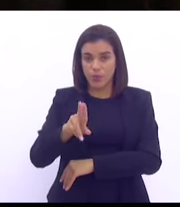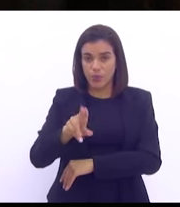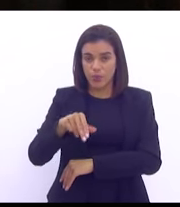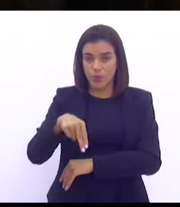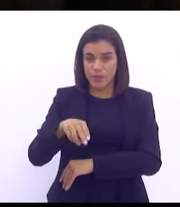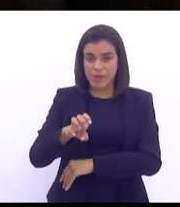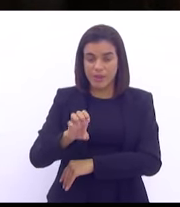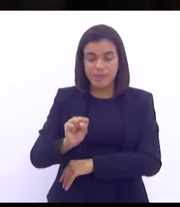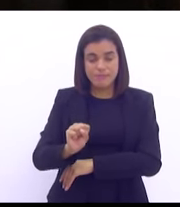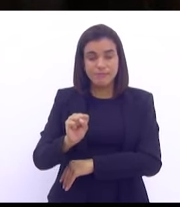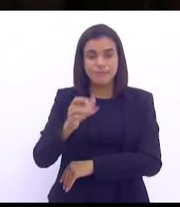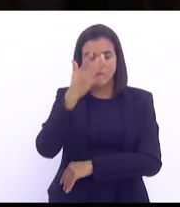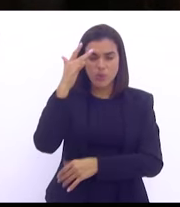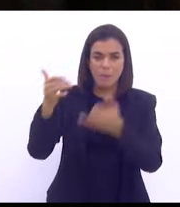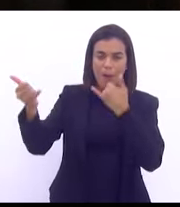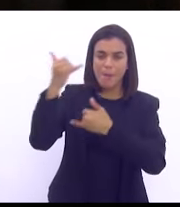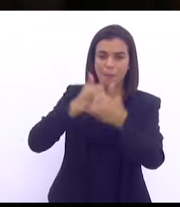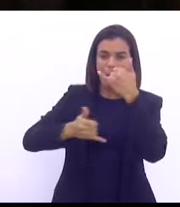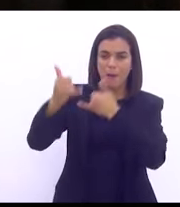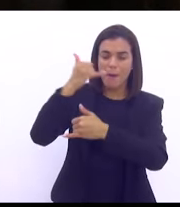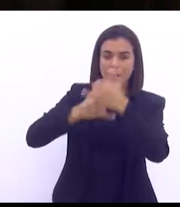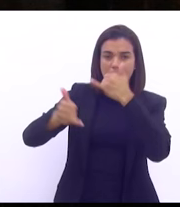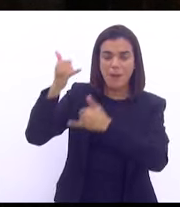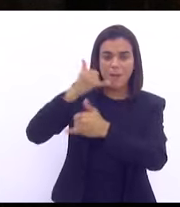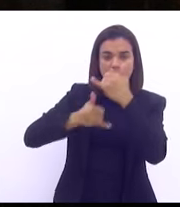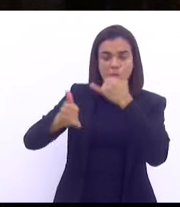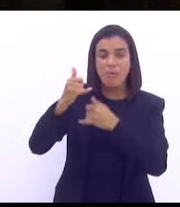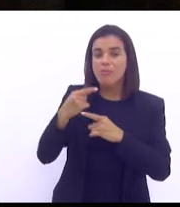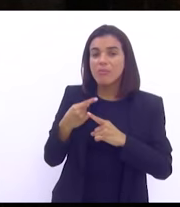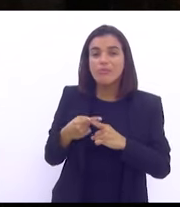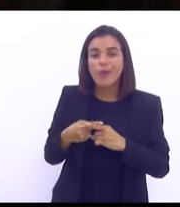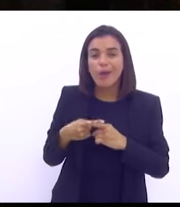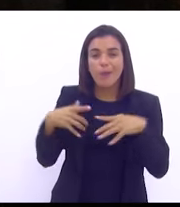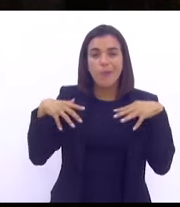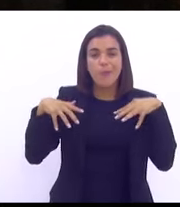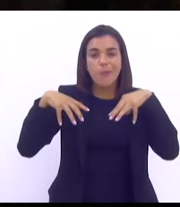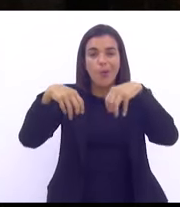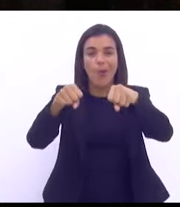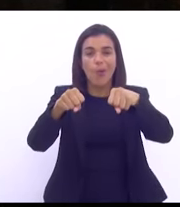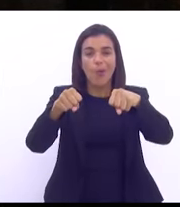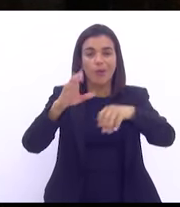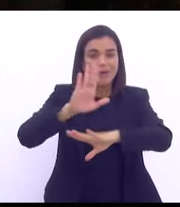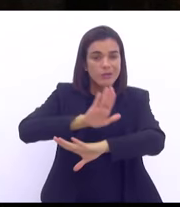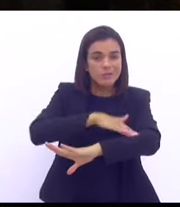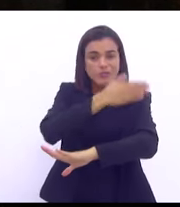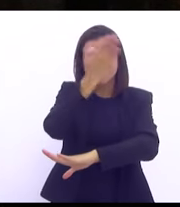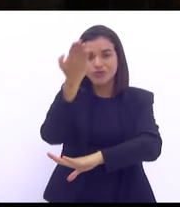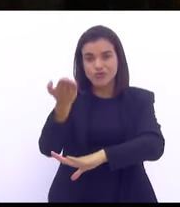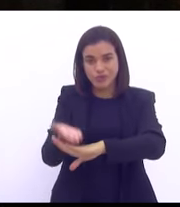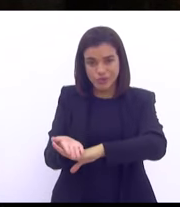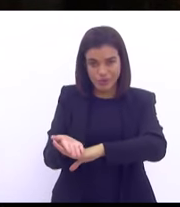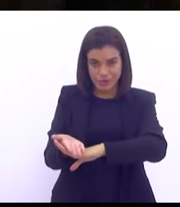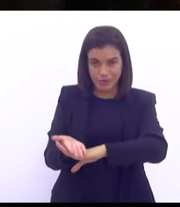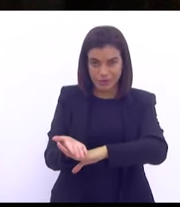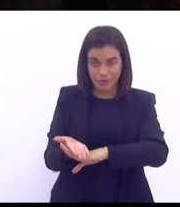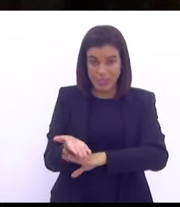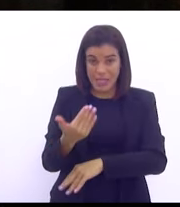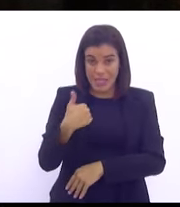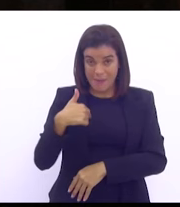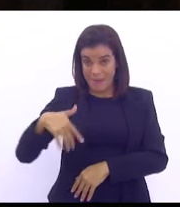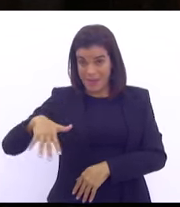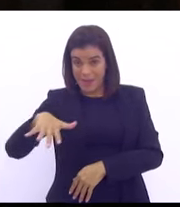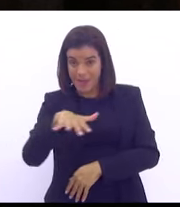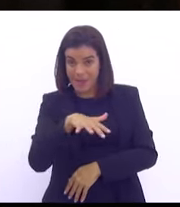as pessoas porque estavam sem luz um dia inteiro. Na minha